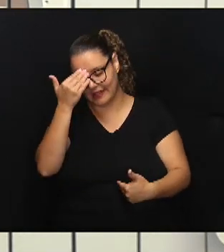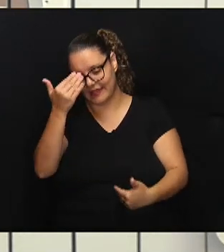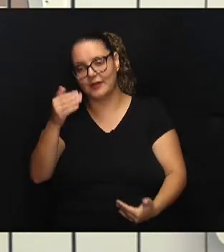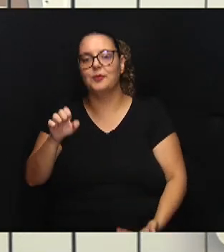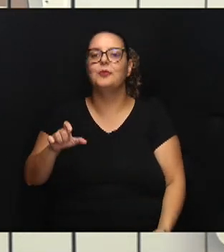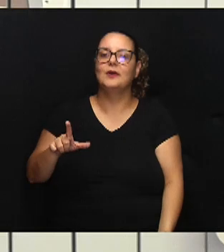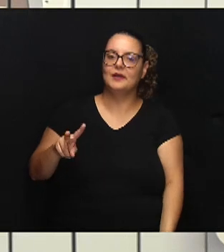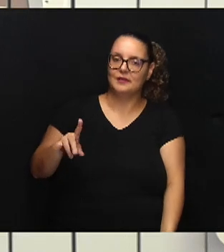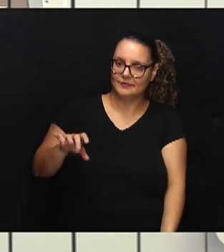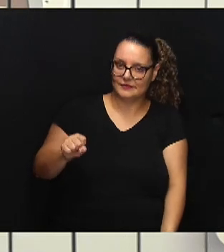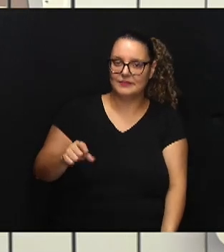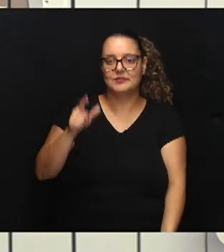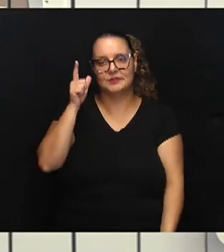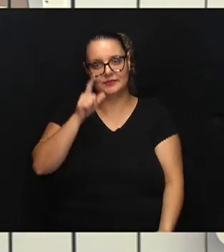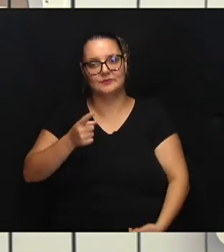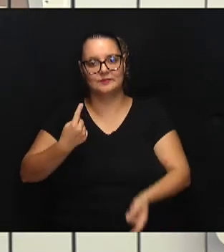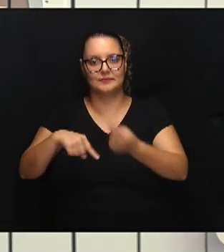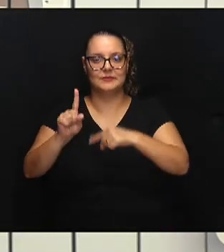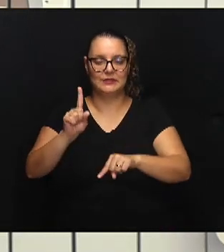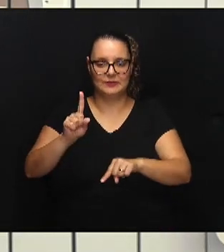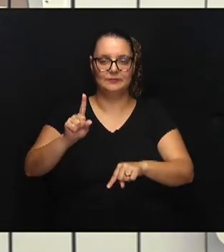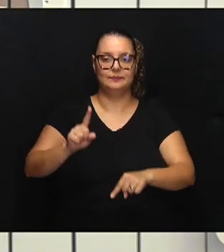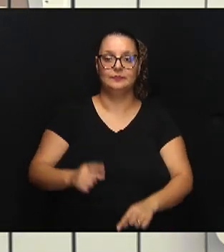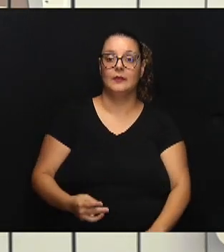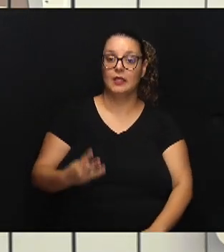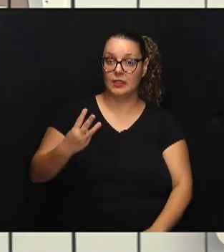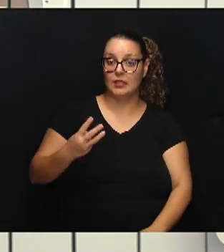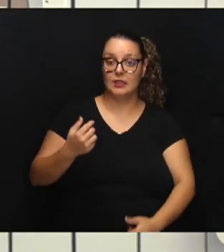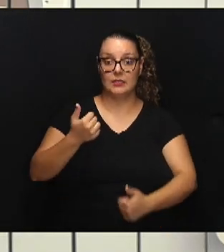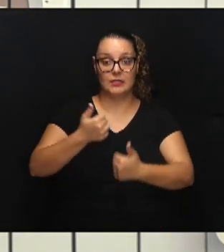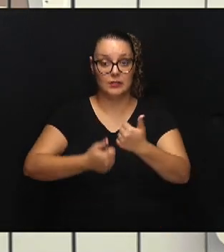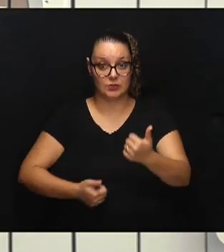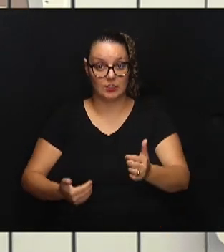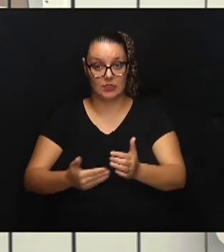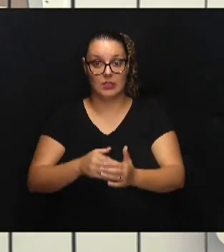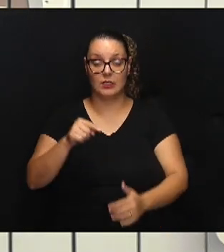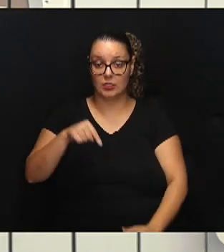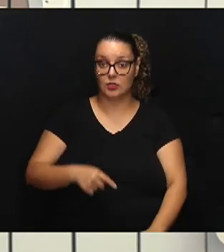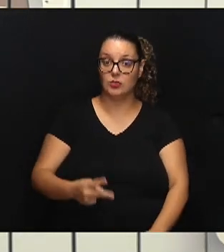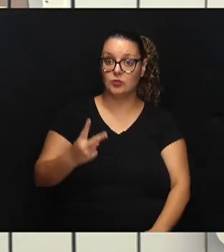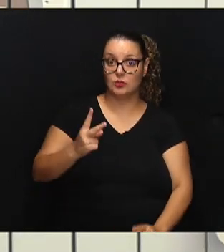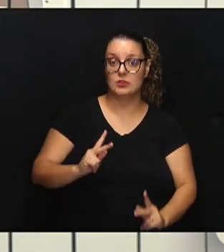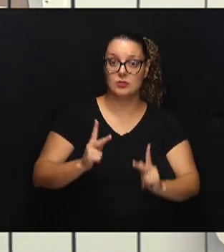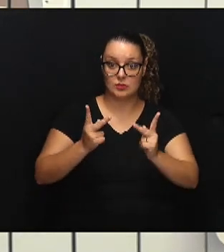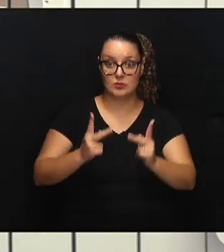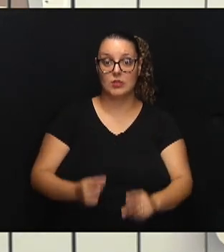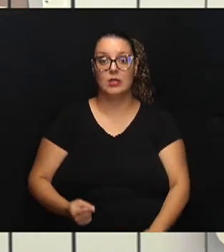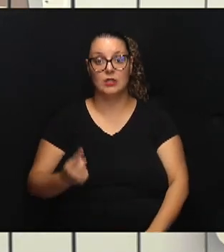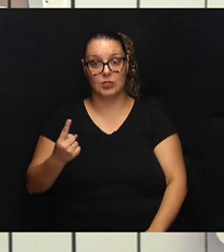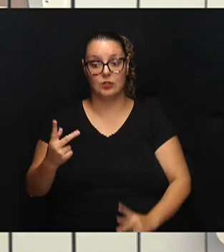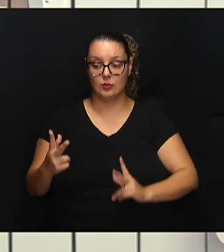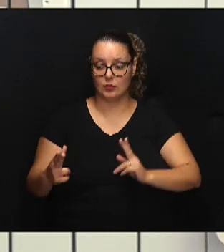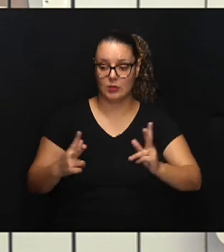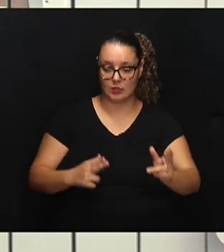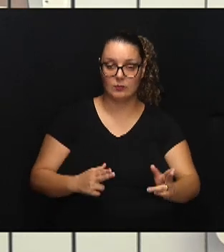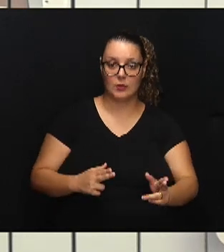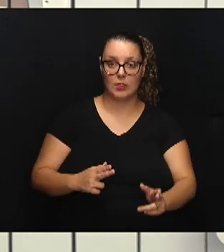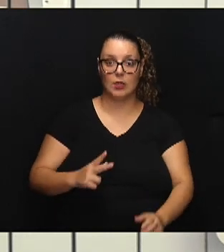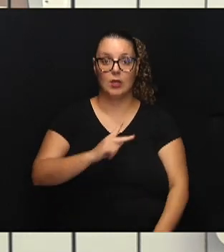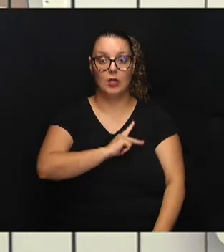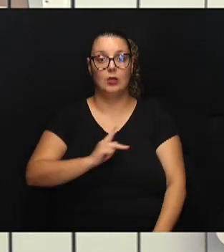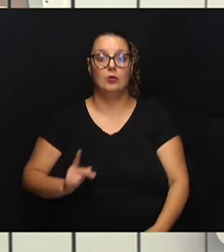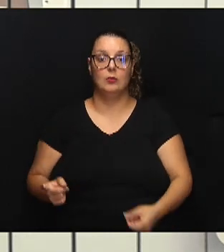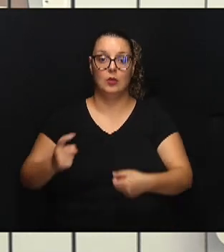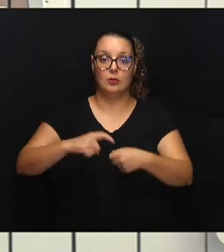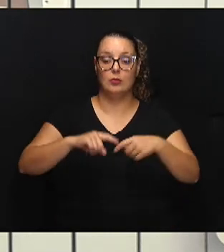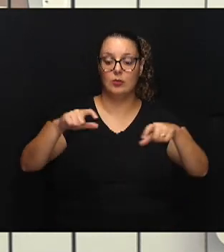Elvis conseguiu a virada. Em 3 jogos até aqui são 2 vitórias e 1 empate. A Ponte volta a campo